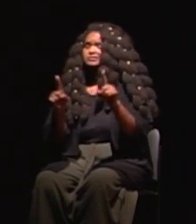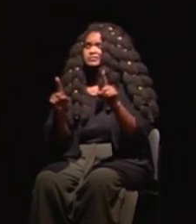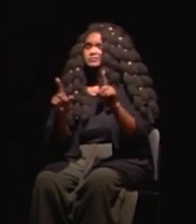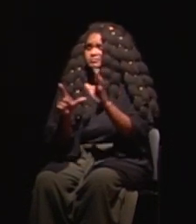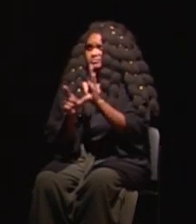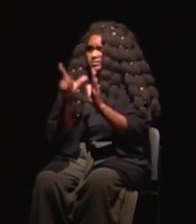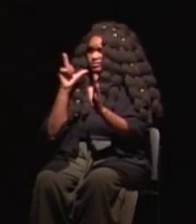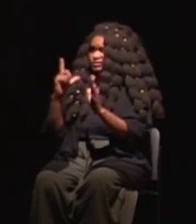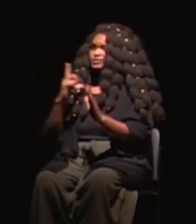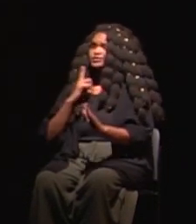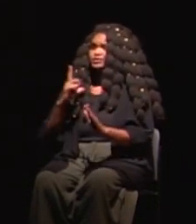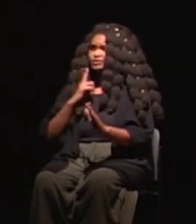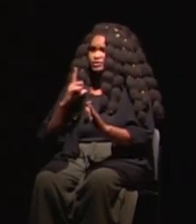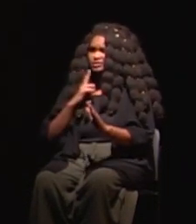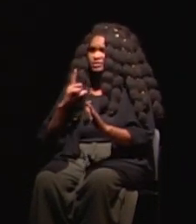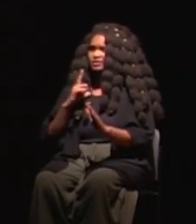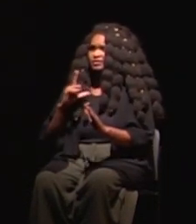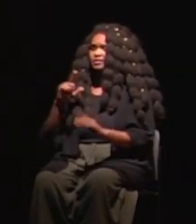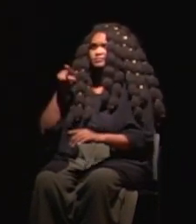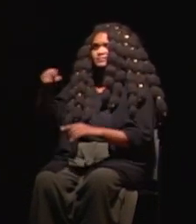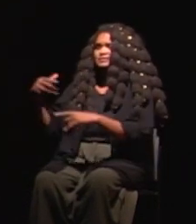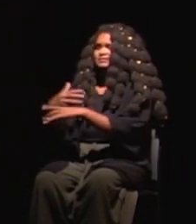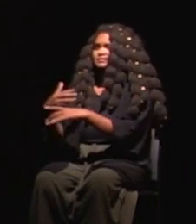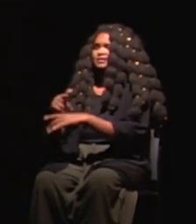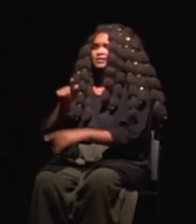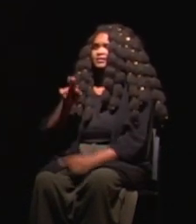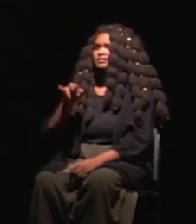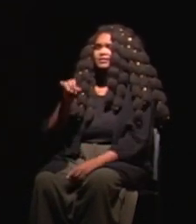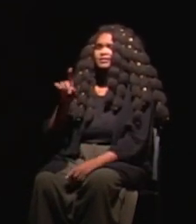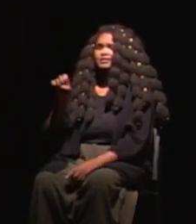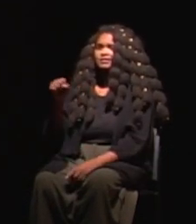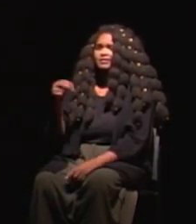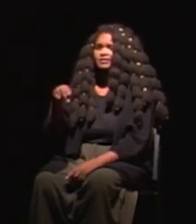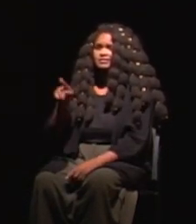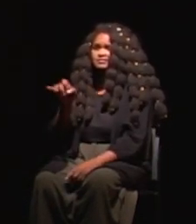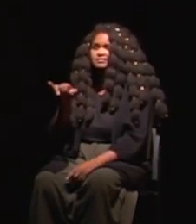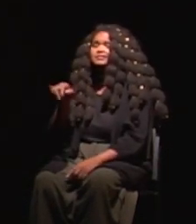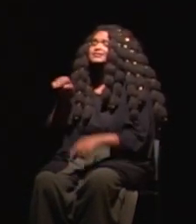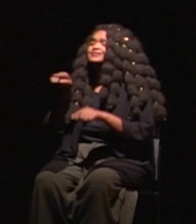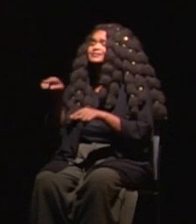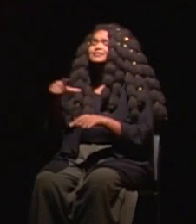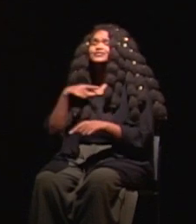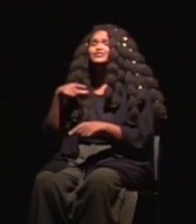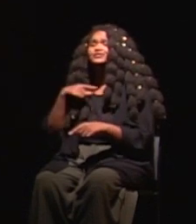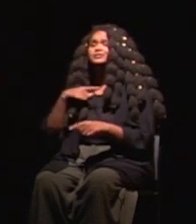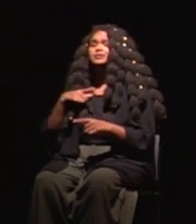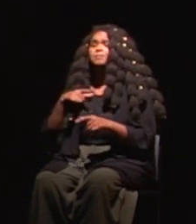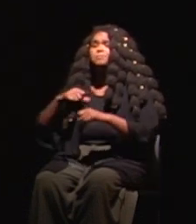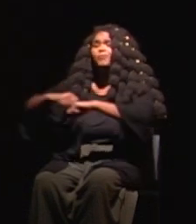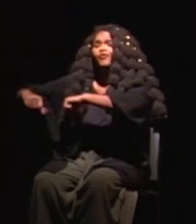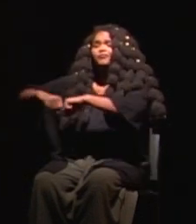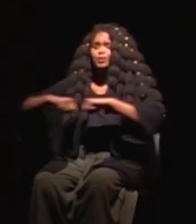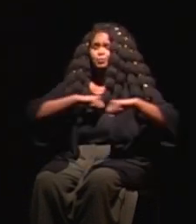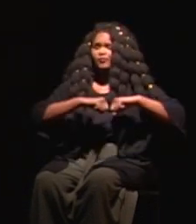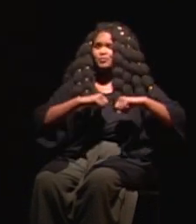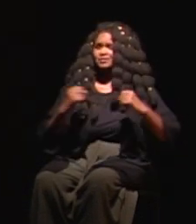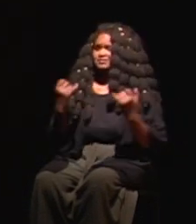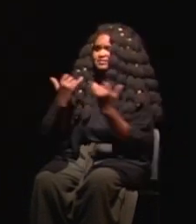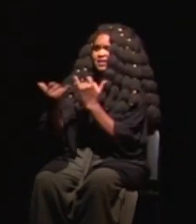na saudosa Gdansk um movimento parecido com o que a gente estava vivendo aqui, que era